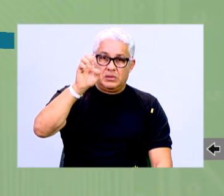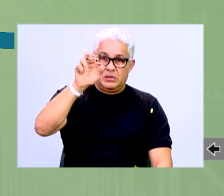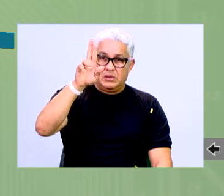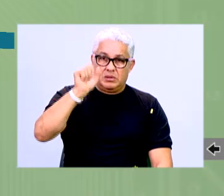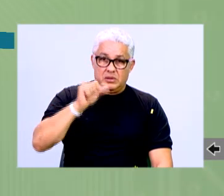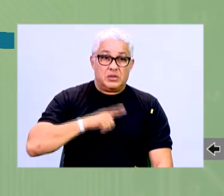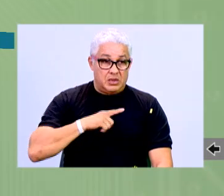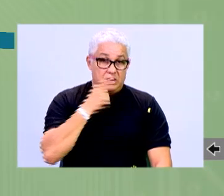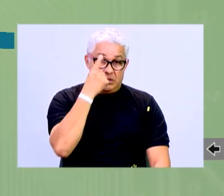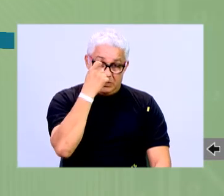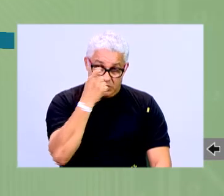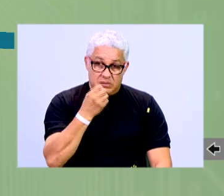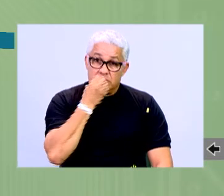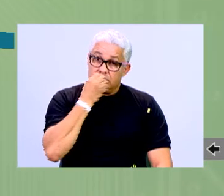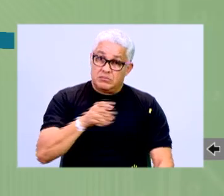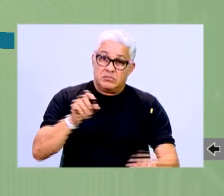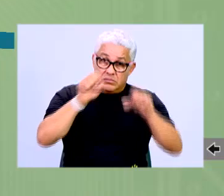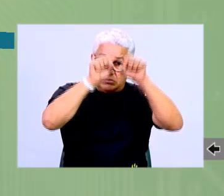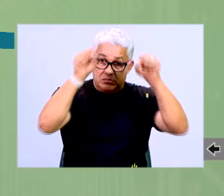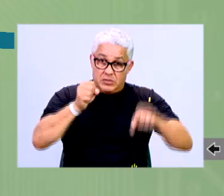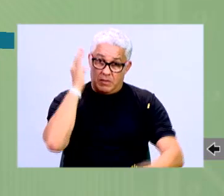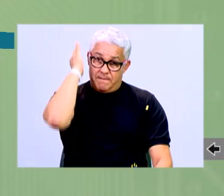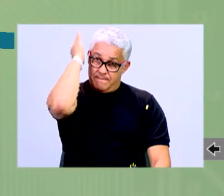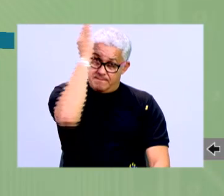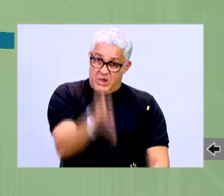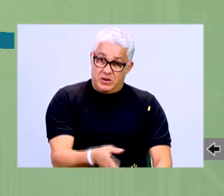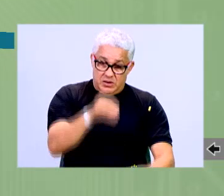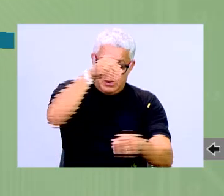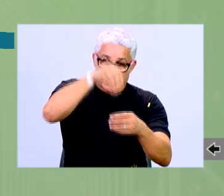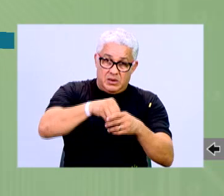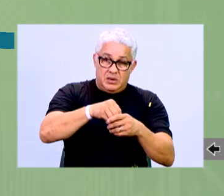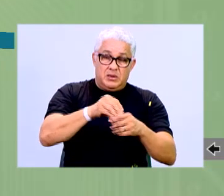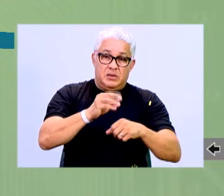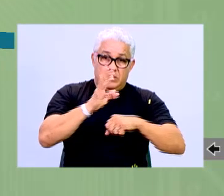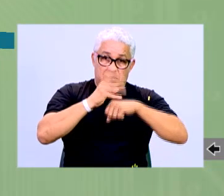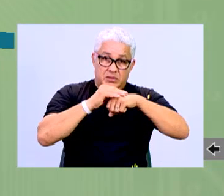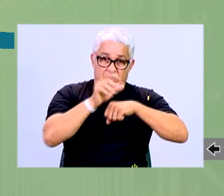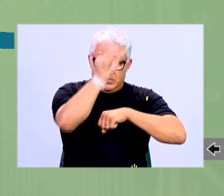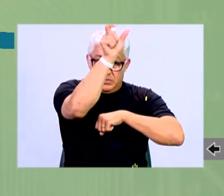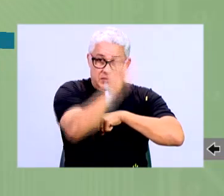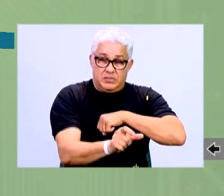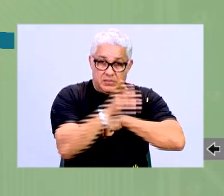Quer dizer, o interesse deles é direto do paciente, né?